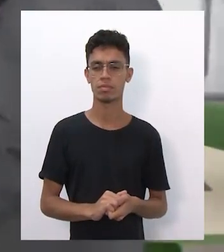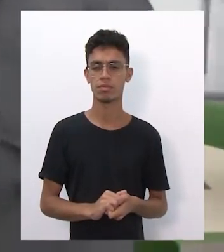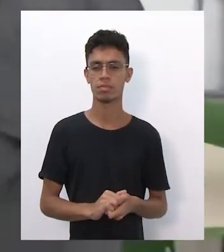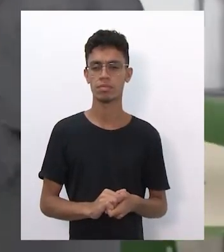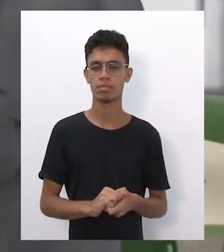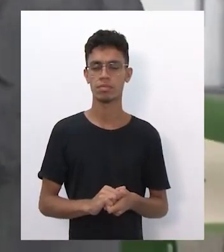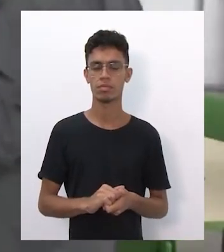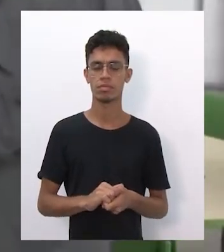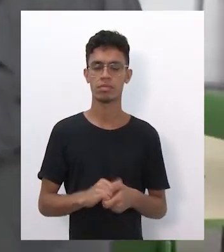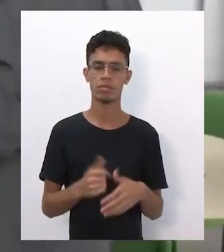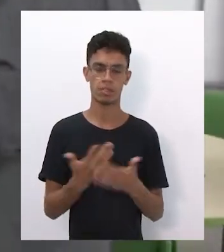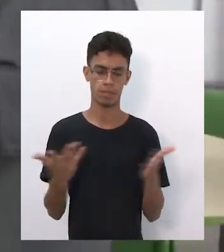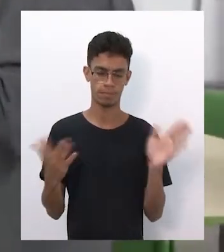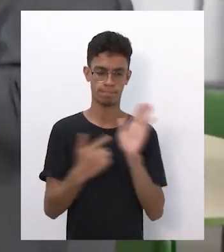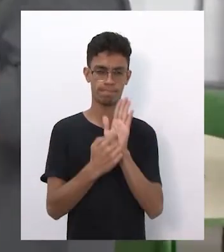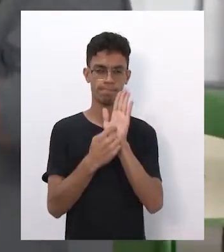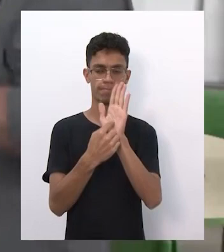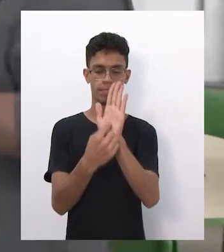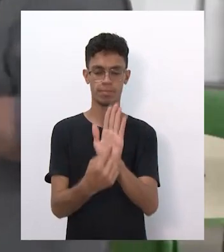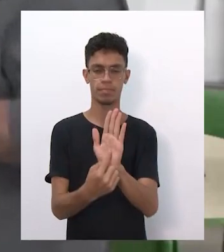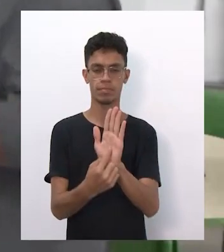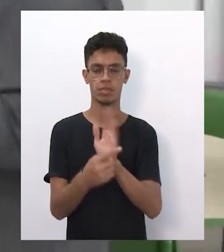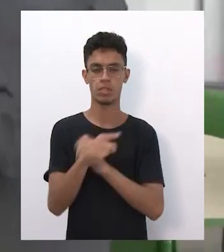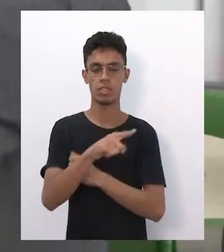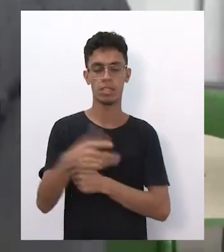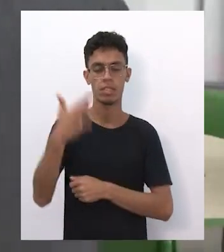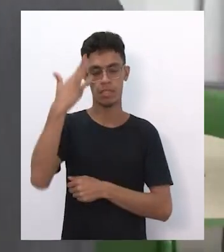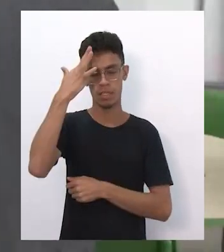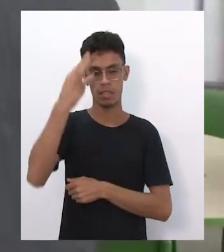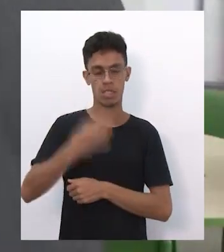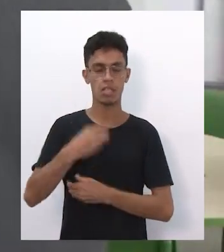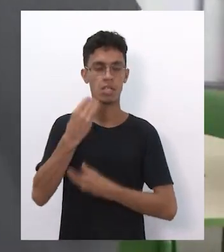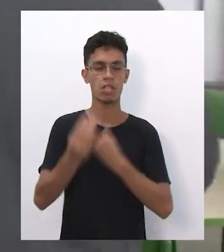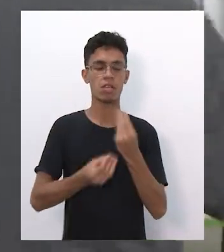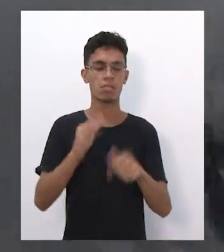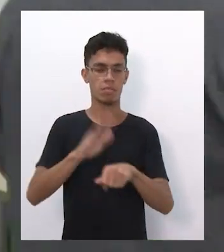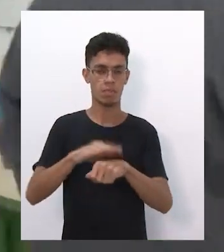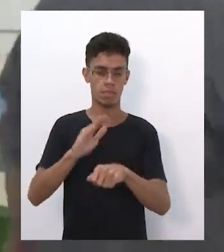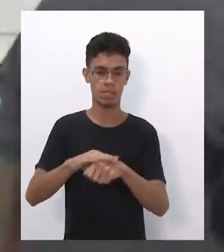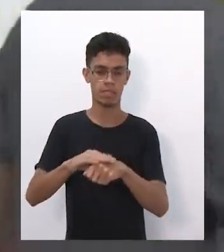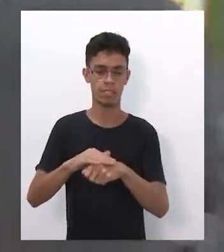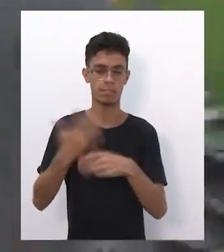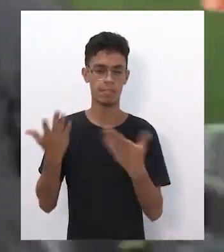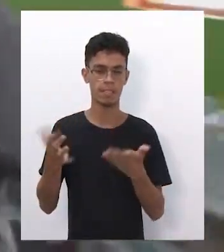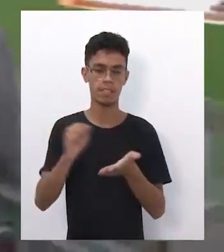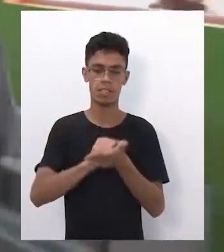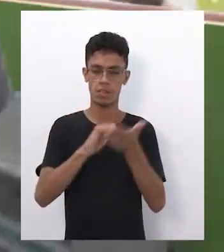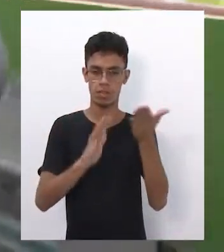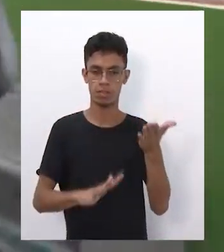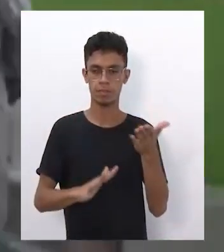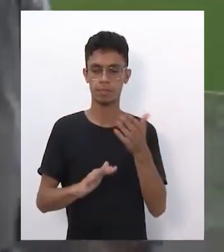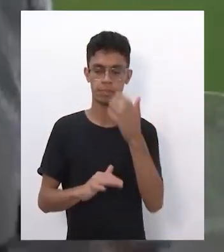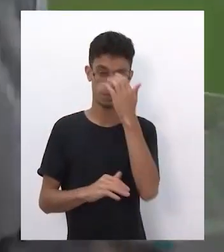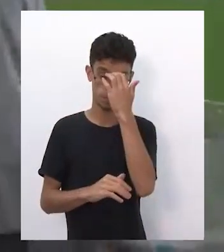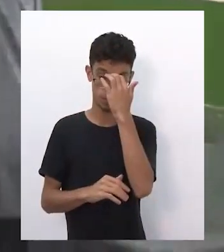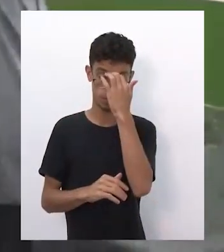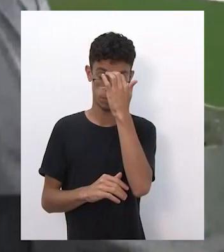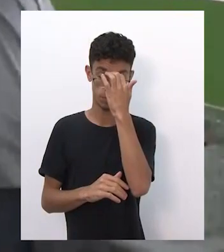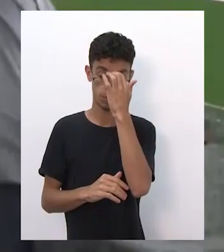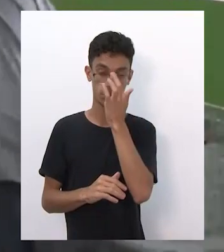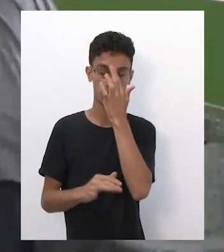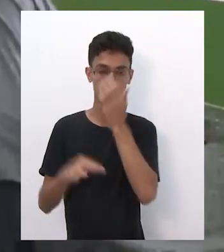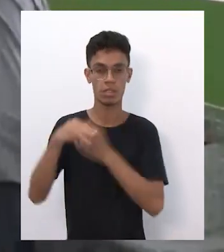eu quero mostrar algo para vocês, entendeu? Como vocês também podem estar fazendo esse tipo de maquete. Essa